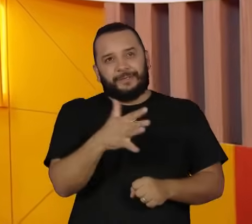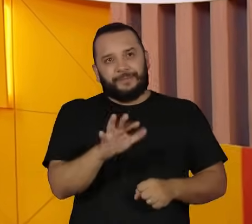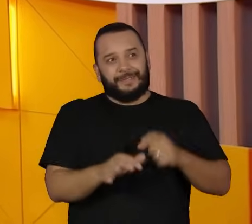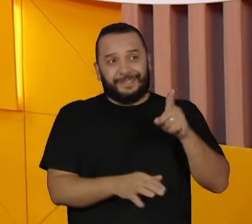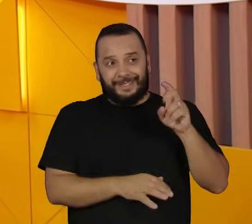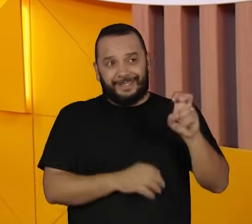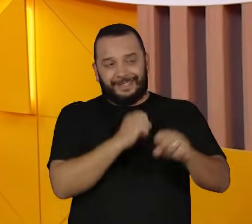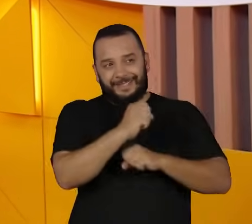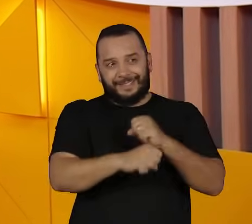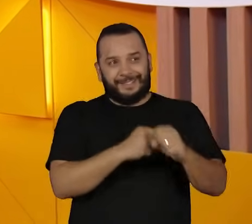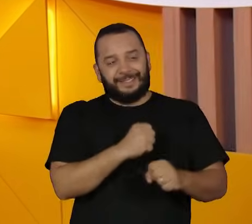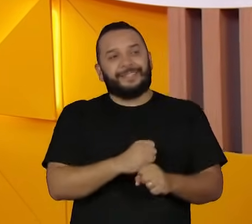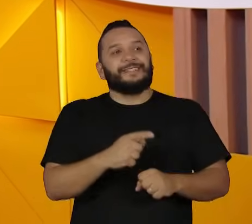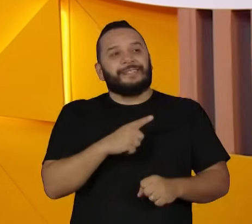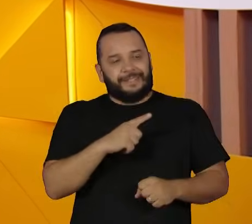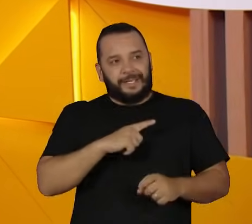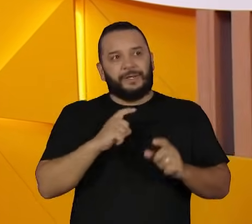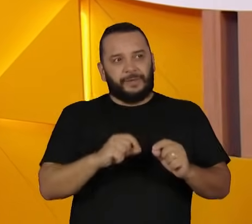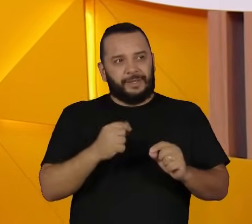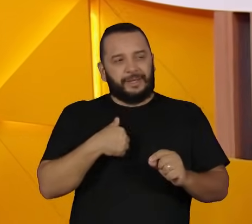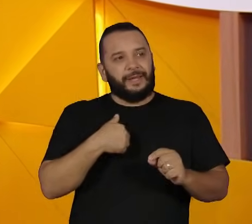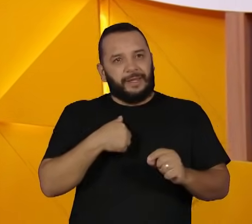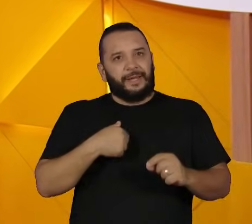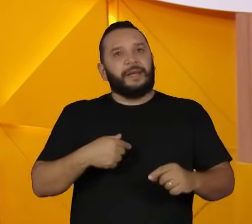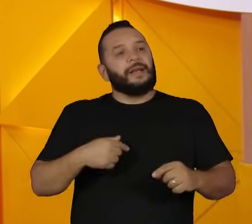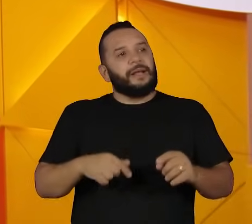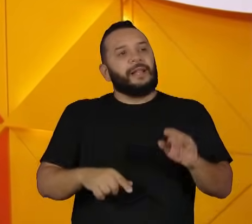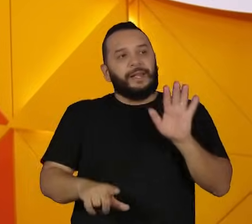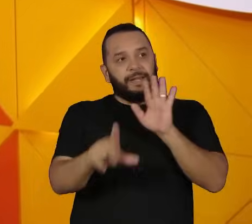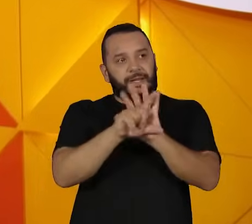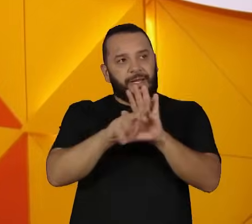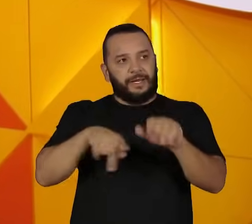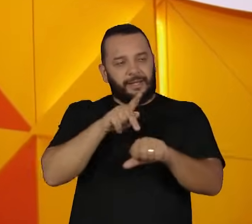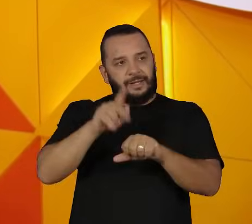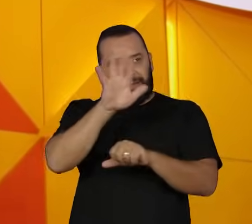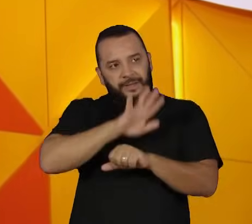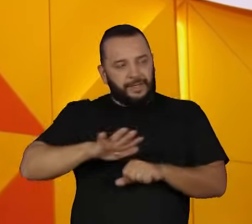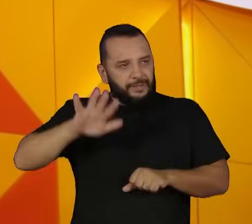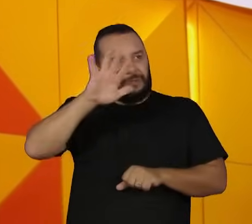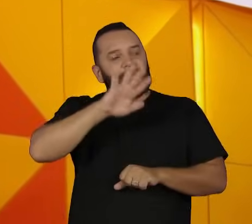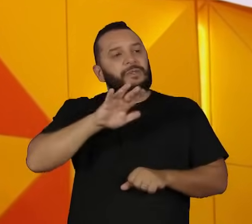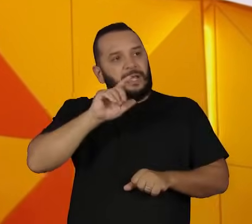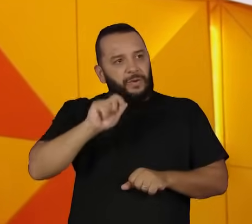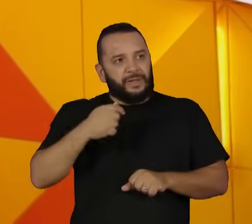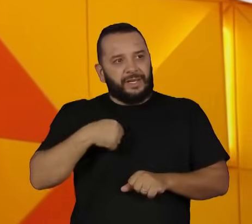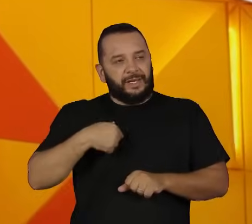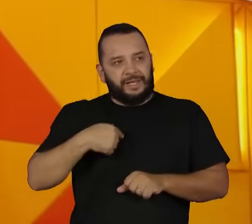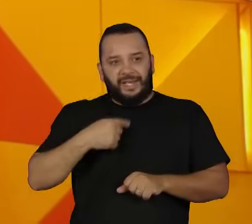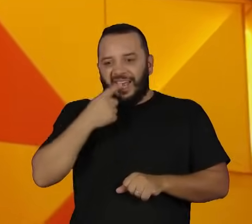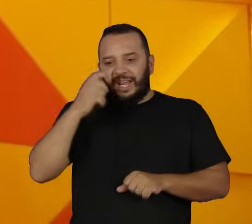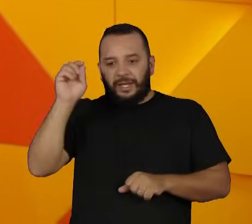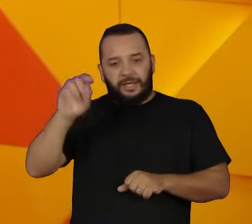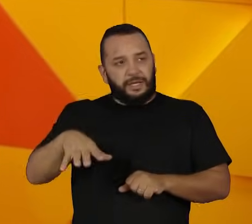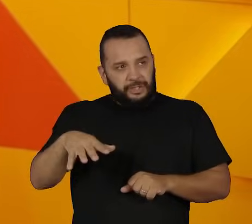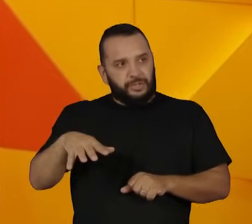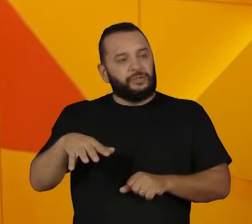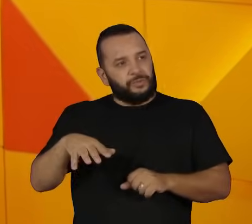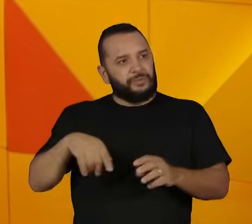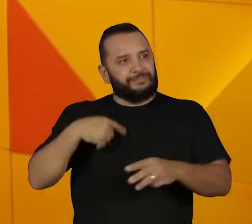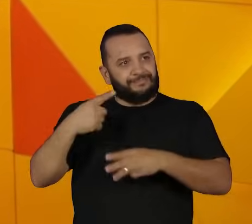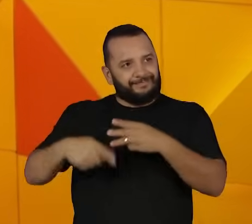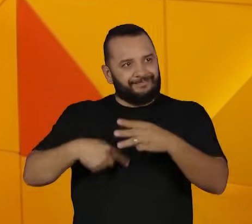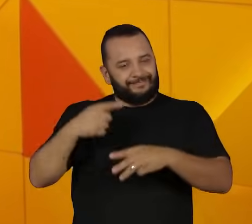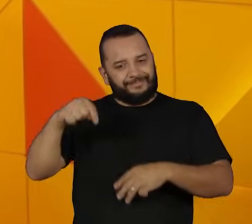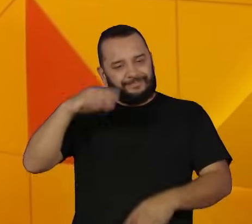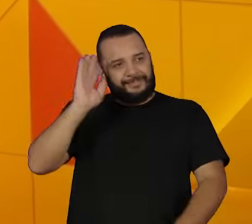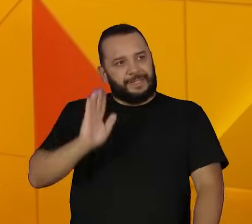temos a Política Nacional de Resíduos Sólidos aqui no Brasil, que é responsável pela destinação do nosso lixo.